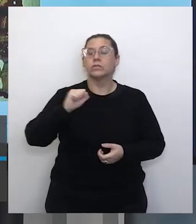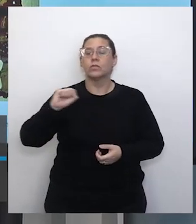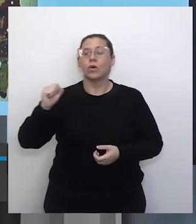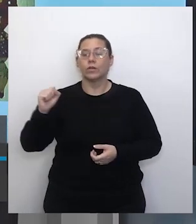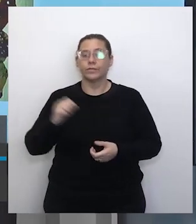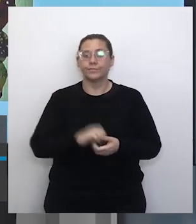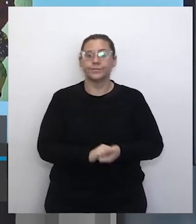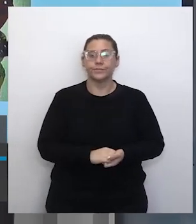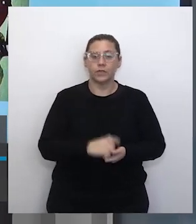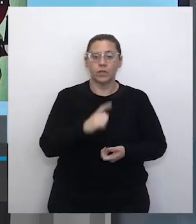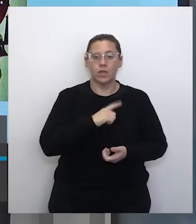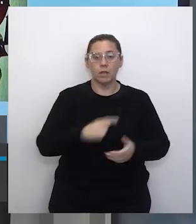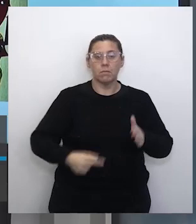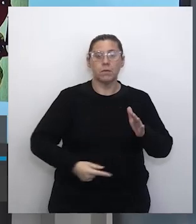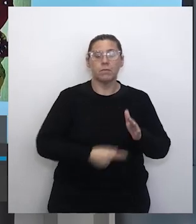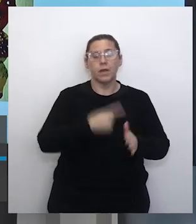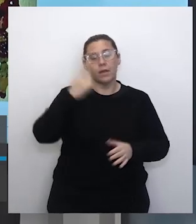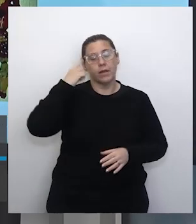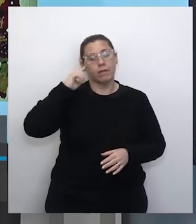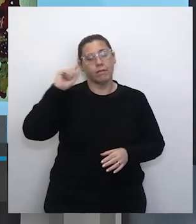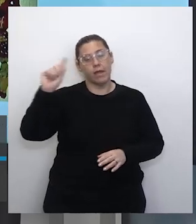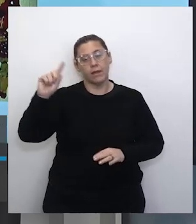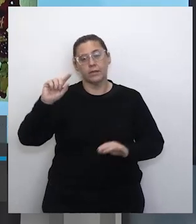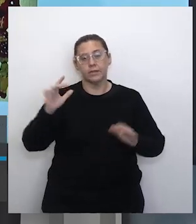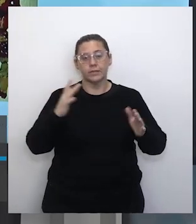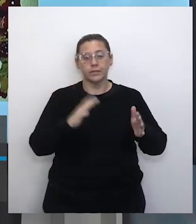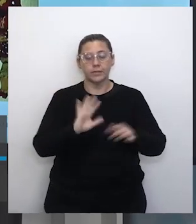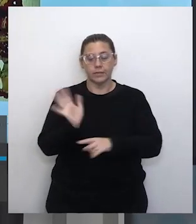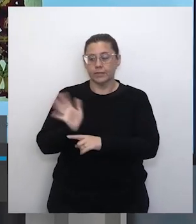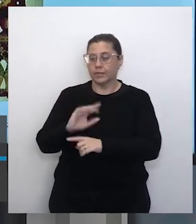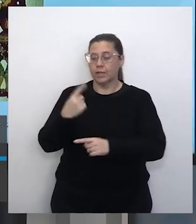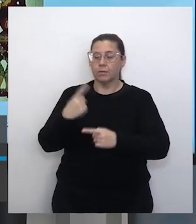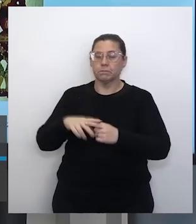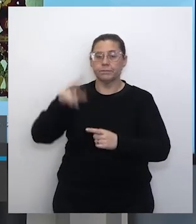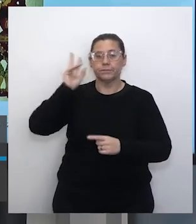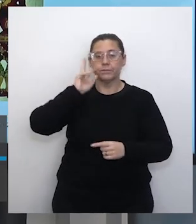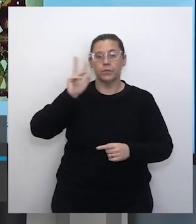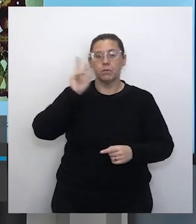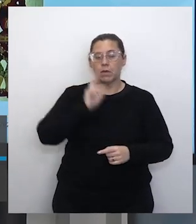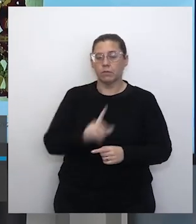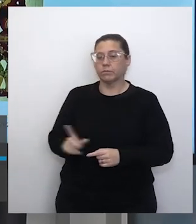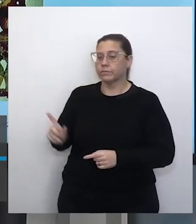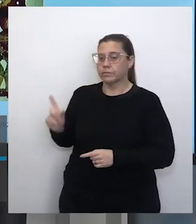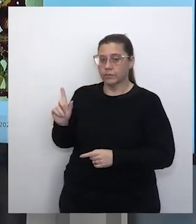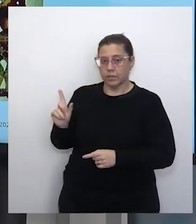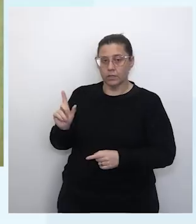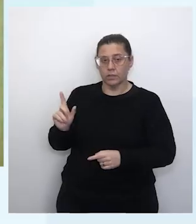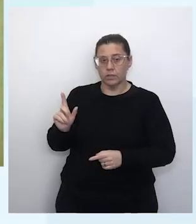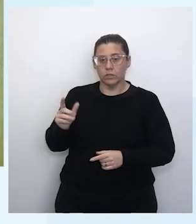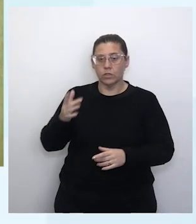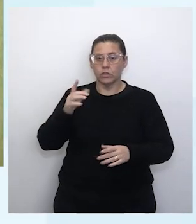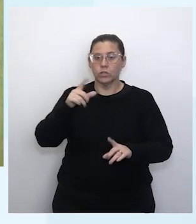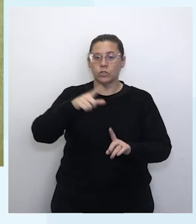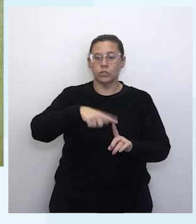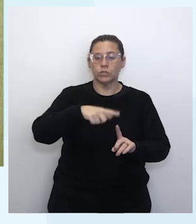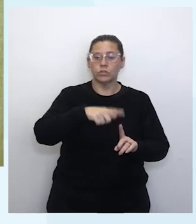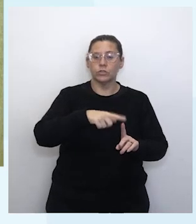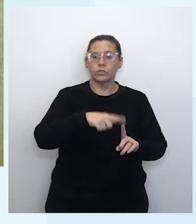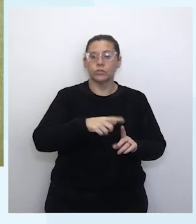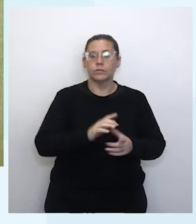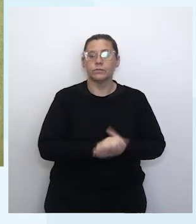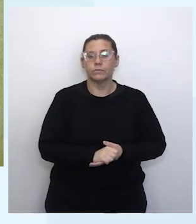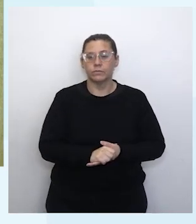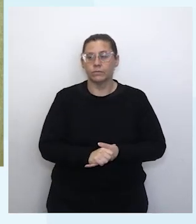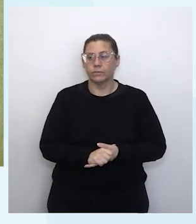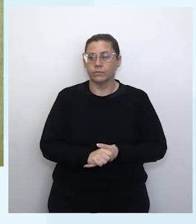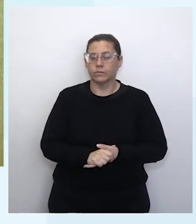1909, eles tiveram a primeira ideia de cinema. Por quê? Eles lembraram desse tipo de teatro, que é o teatro de sombras, que,